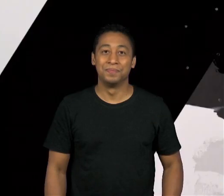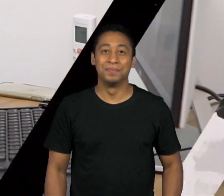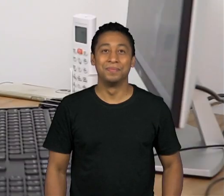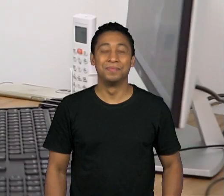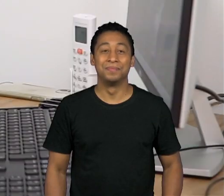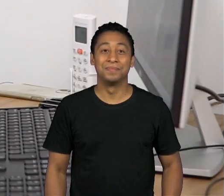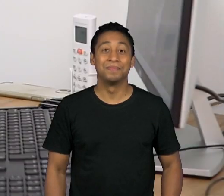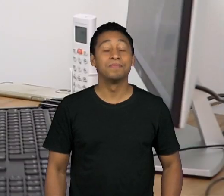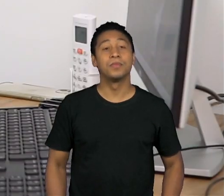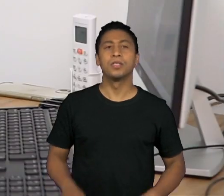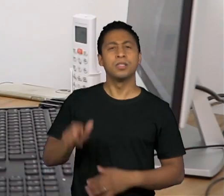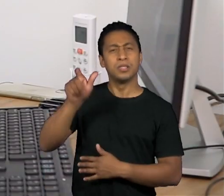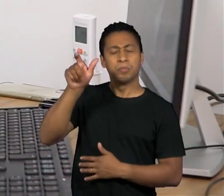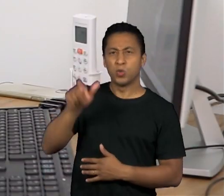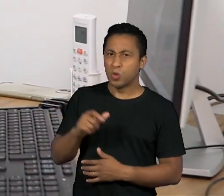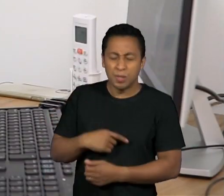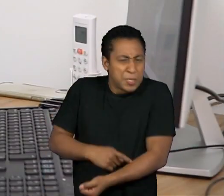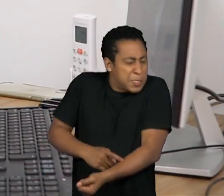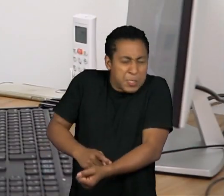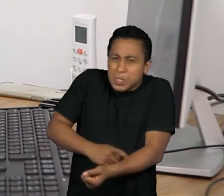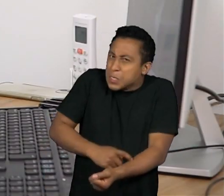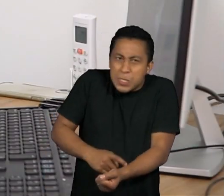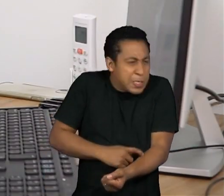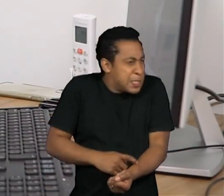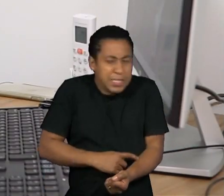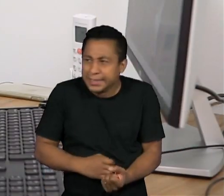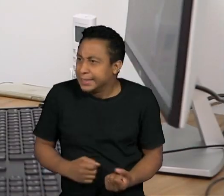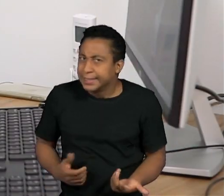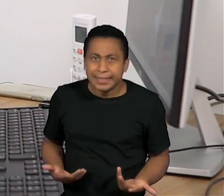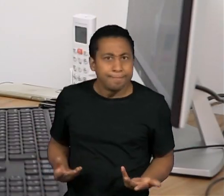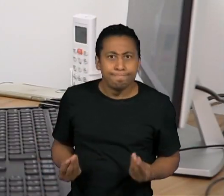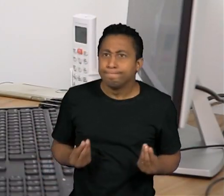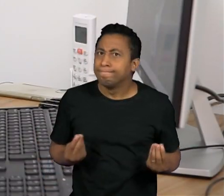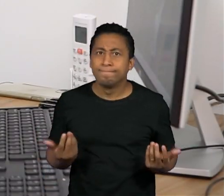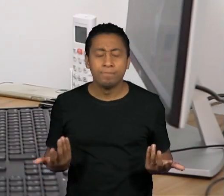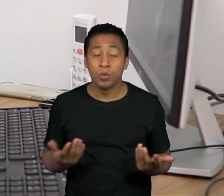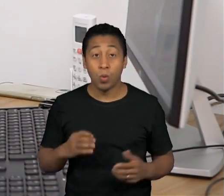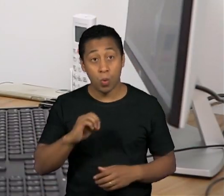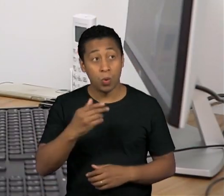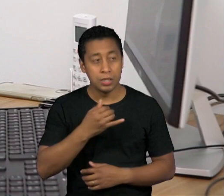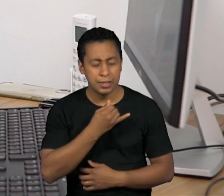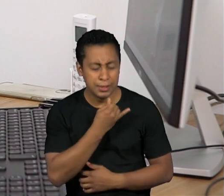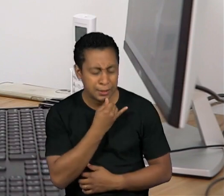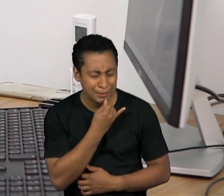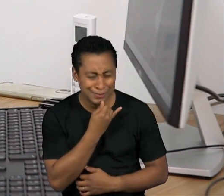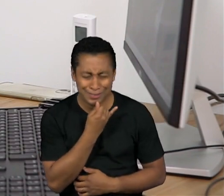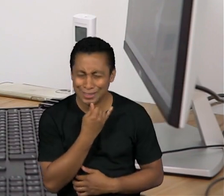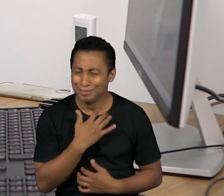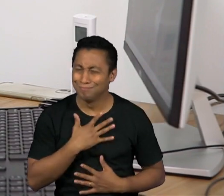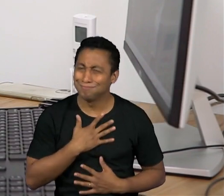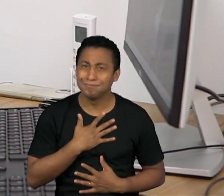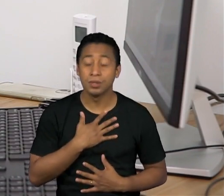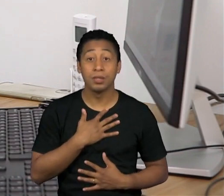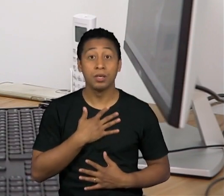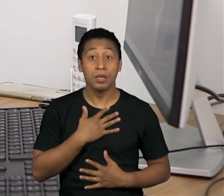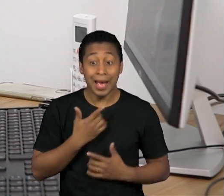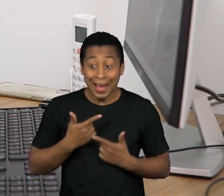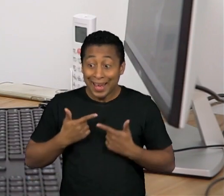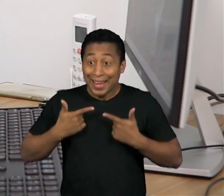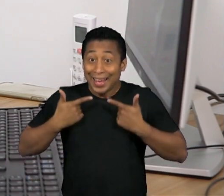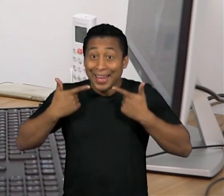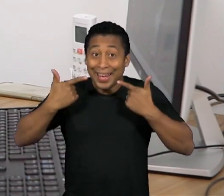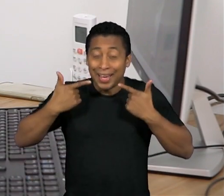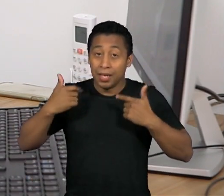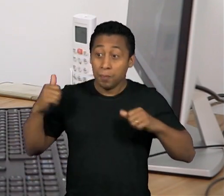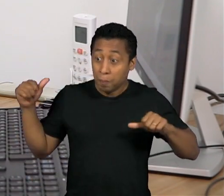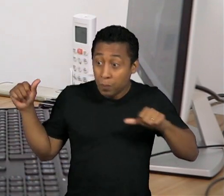Se uma pessoa estiver muito nervosa ou muito numa situação de tristeza profunda, não é o sorrir que vai fazer a diferença.